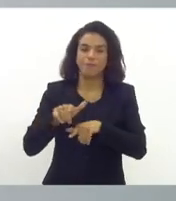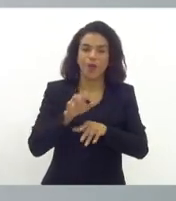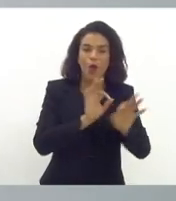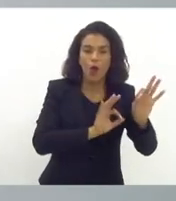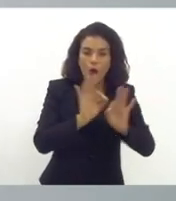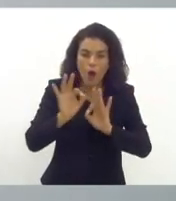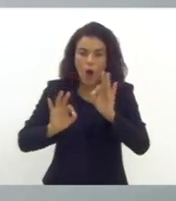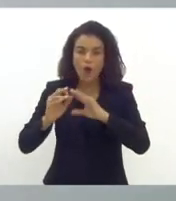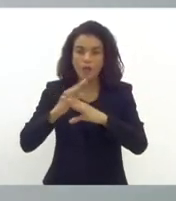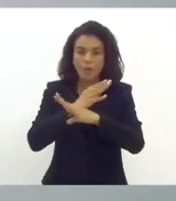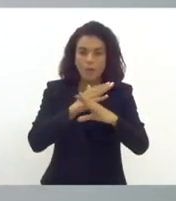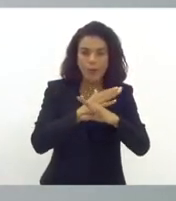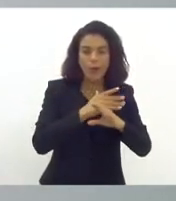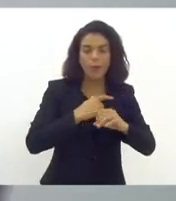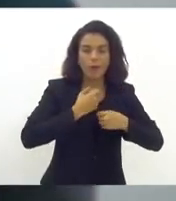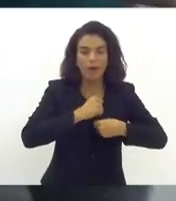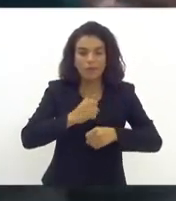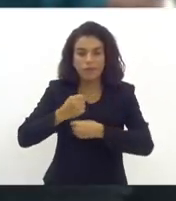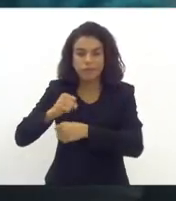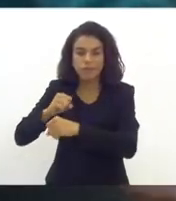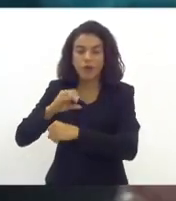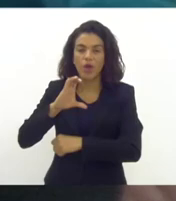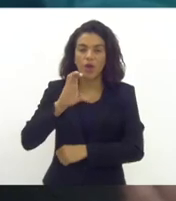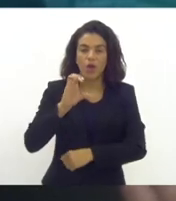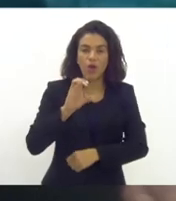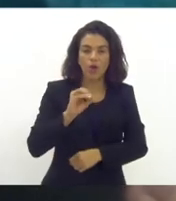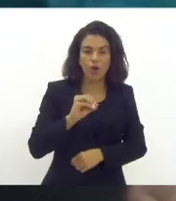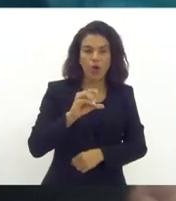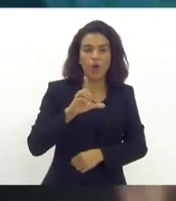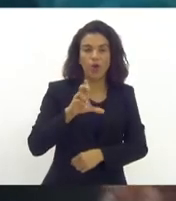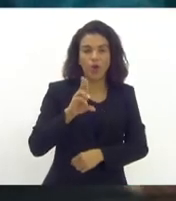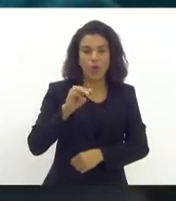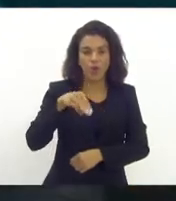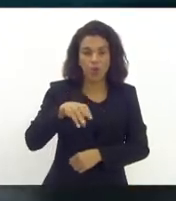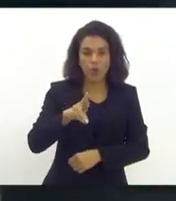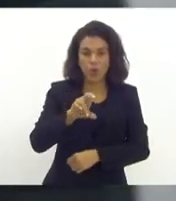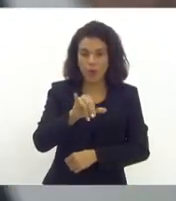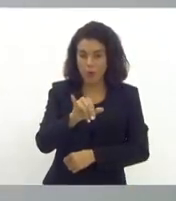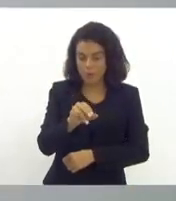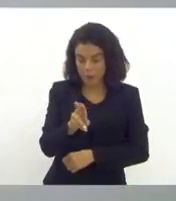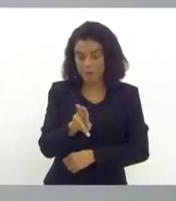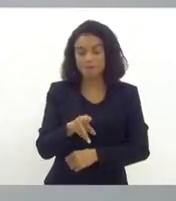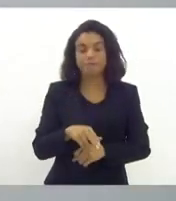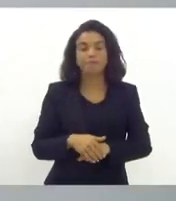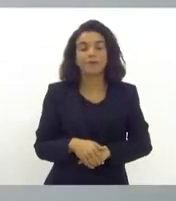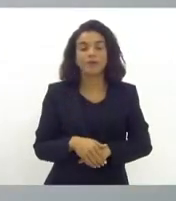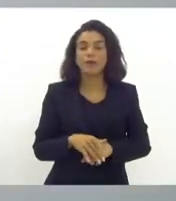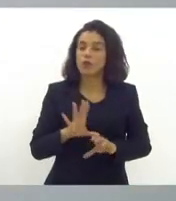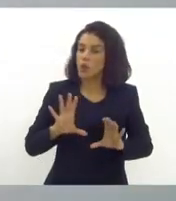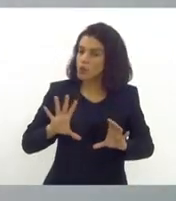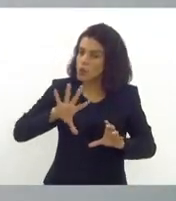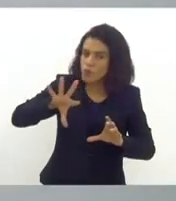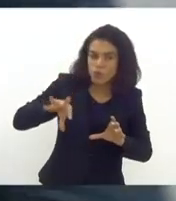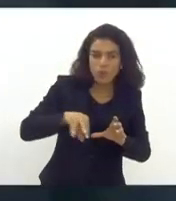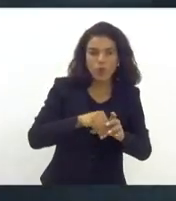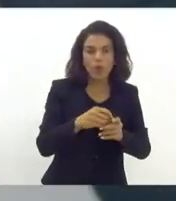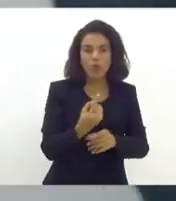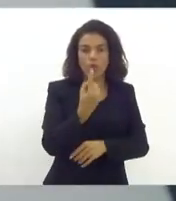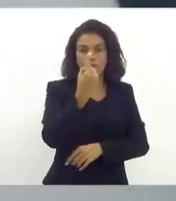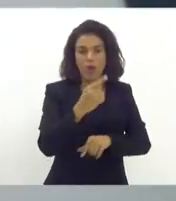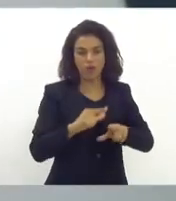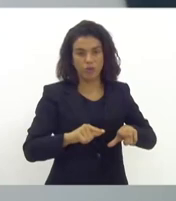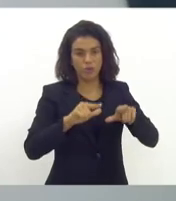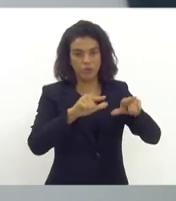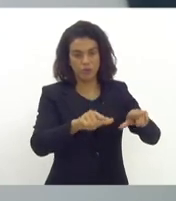pública com lourbe YouTube enfim todos os órgãos municipais aqui no Rei estão condensados numa única autorização